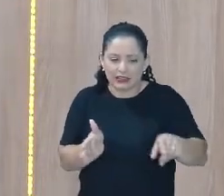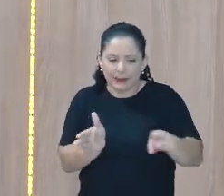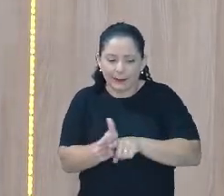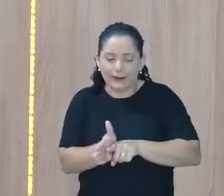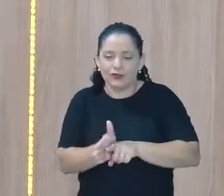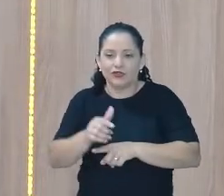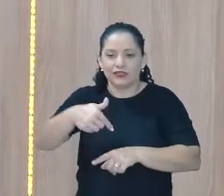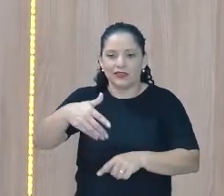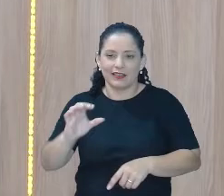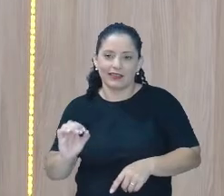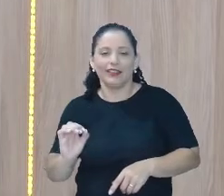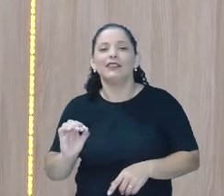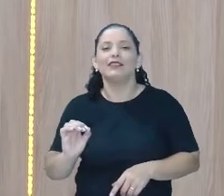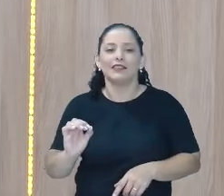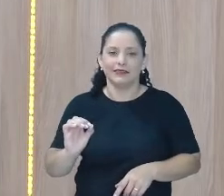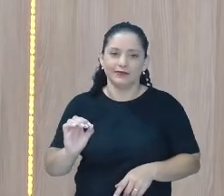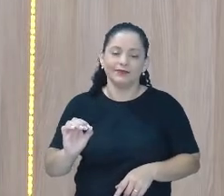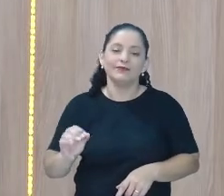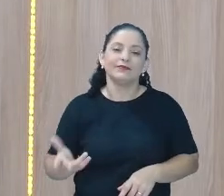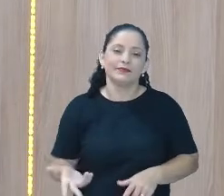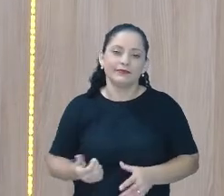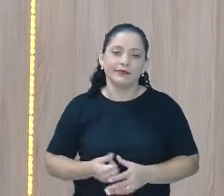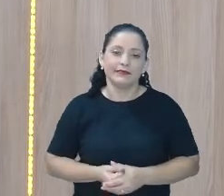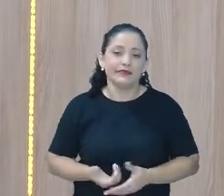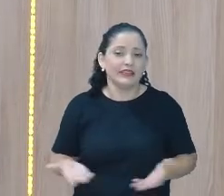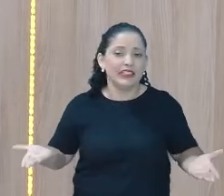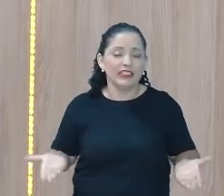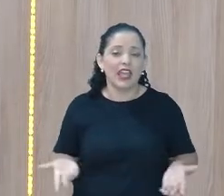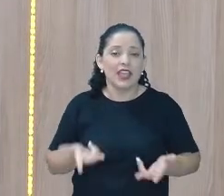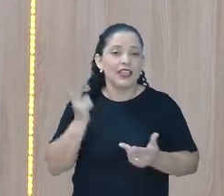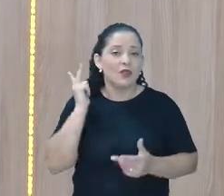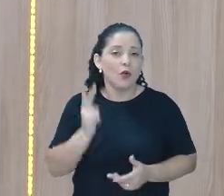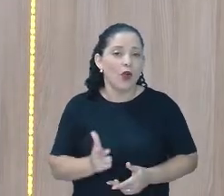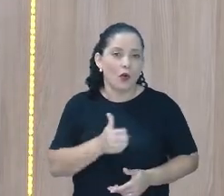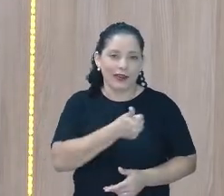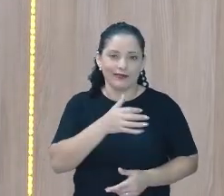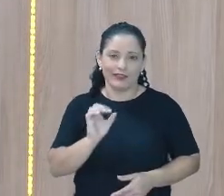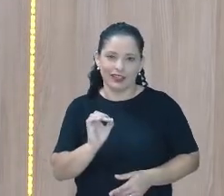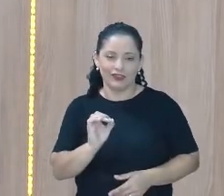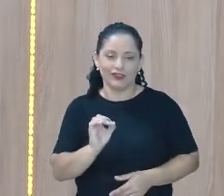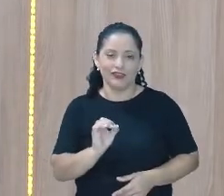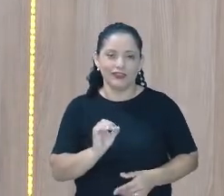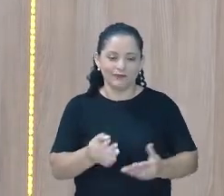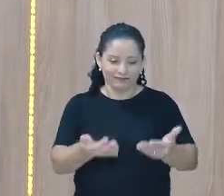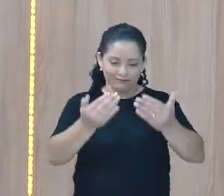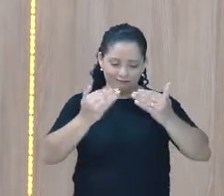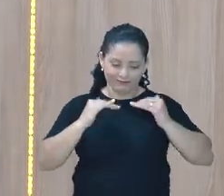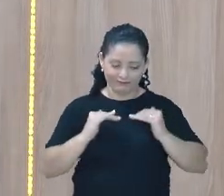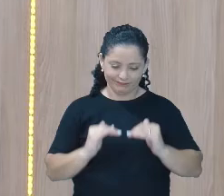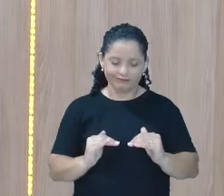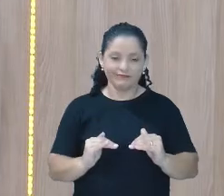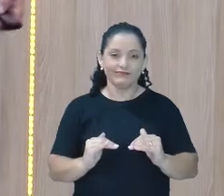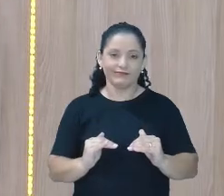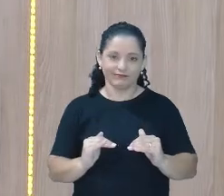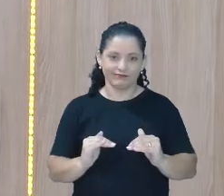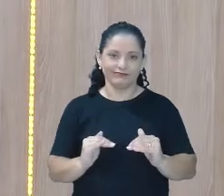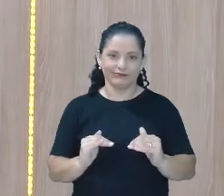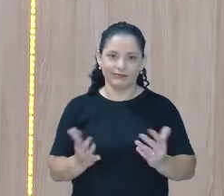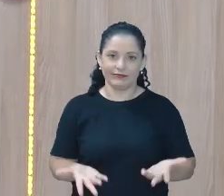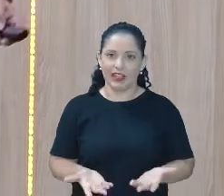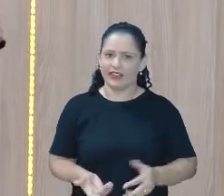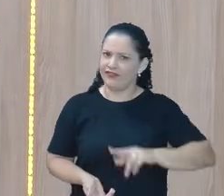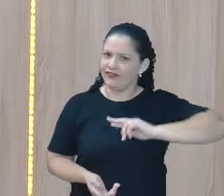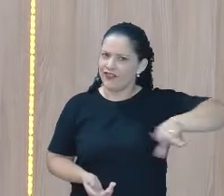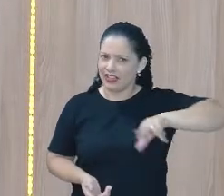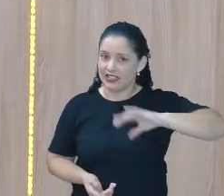tenho 70 menos 60, que vai dar igual a 10, tá? Pode notar que o resto não